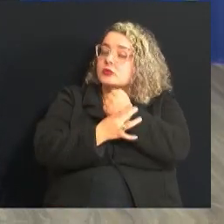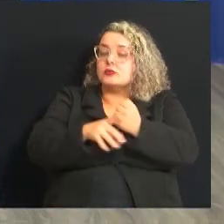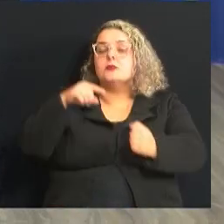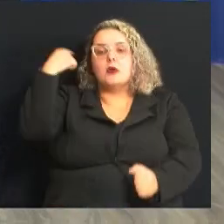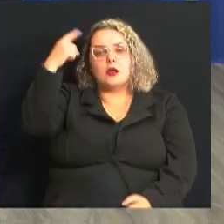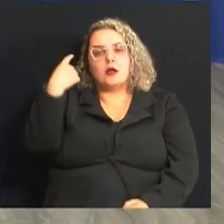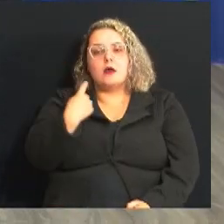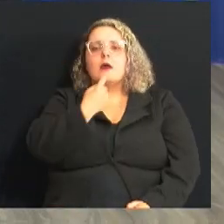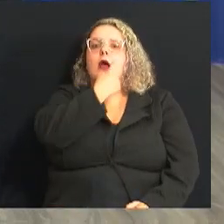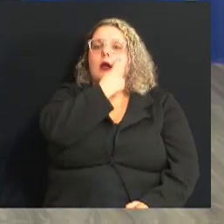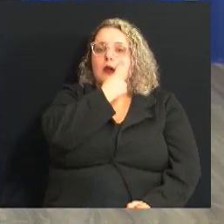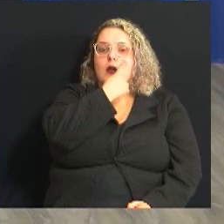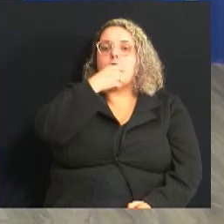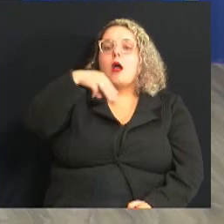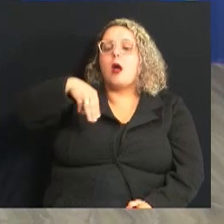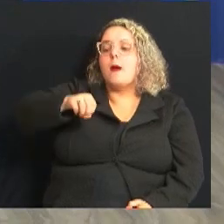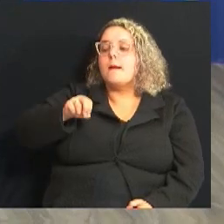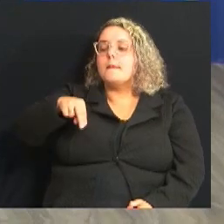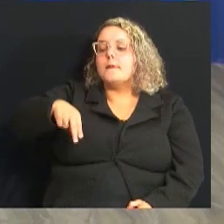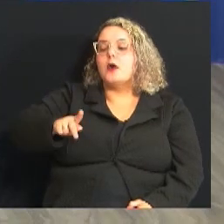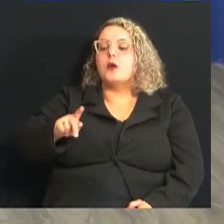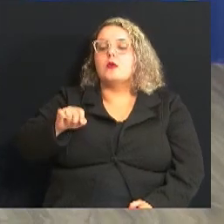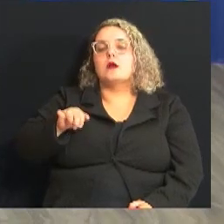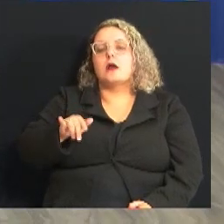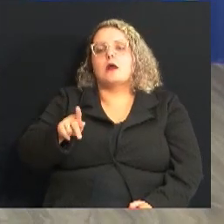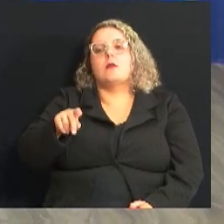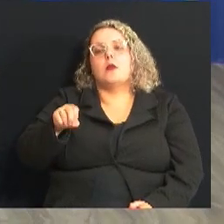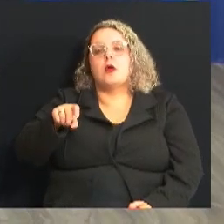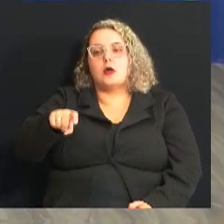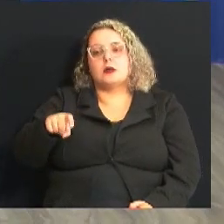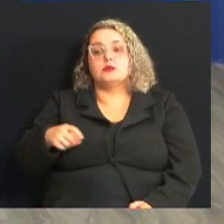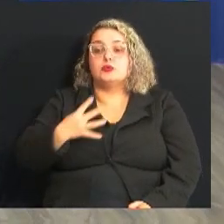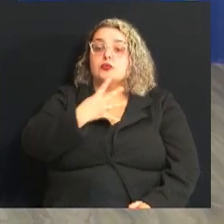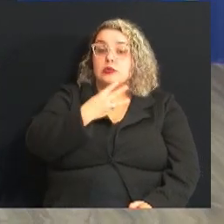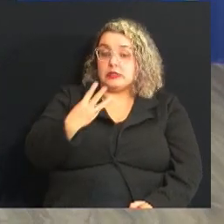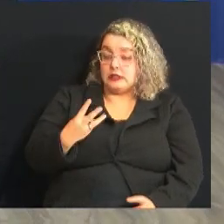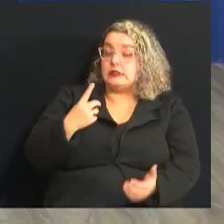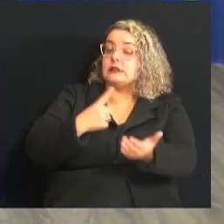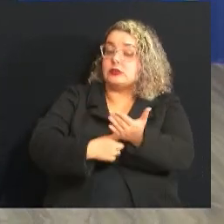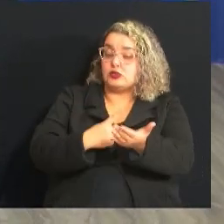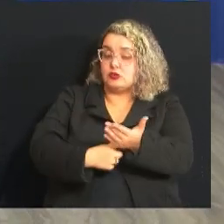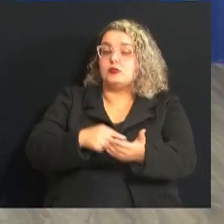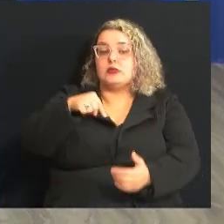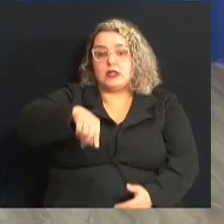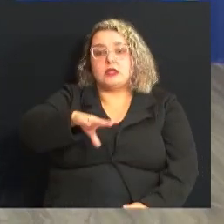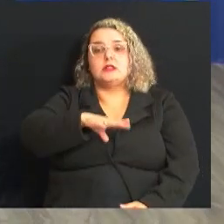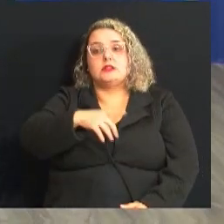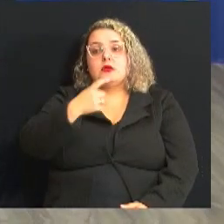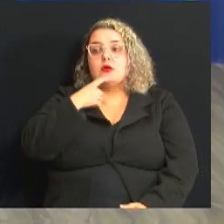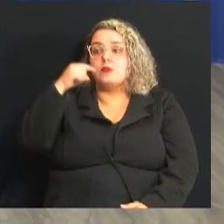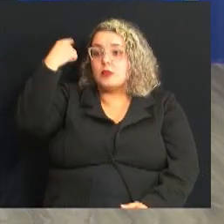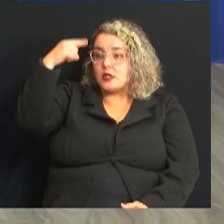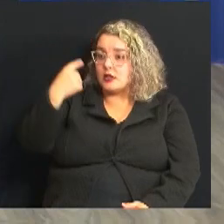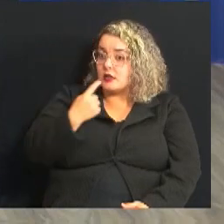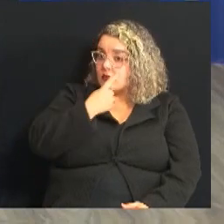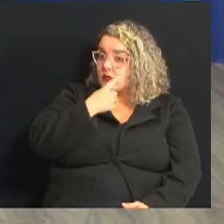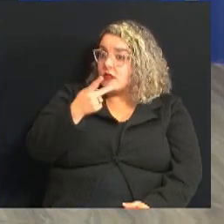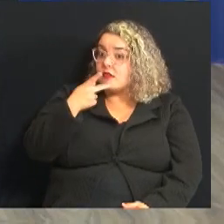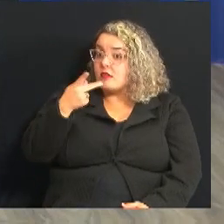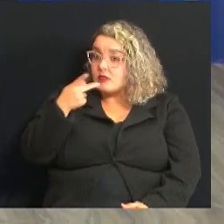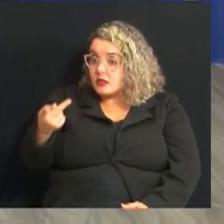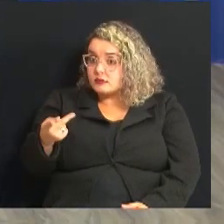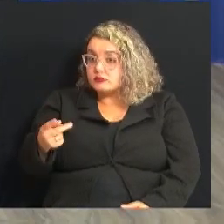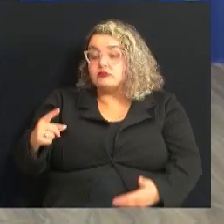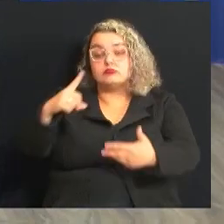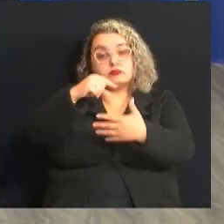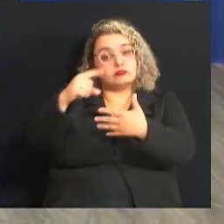relação a Monkeypox, com 43 casos confirmados na cidade de Campinas. Mirna Abreu, vamos falar agora sobre a eleição